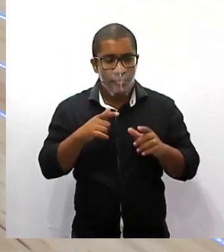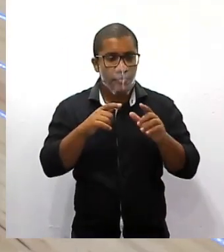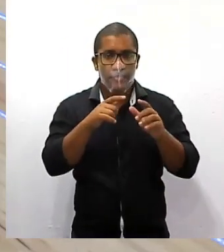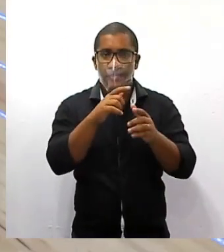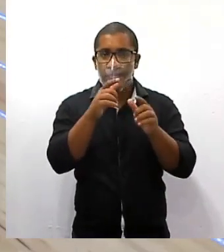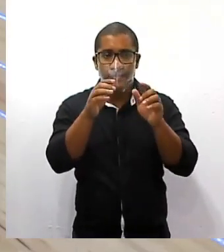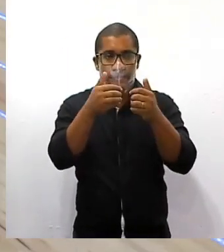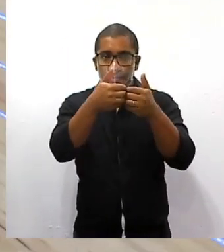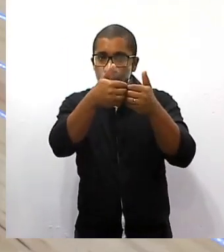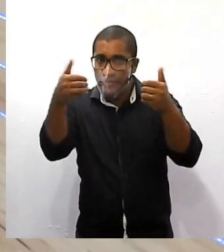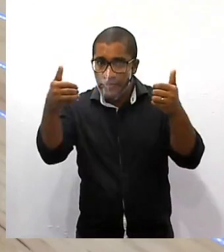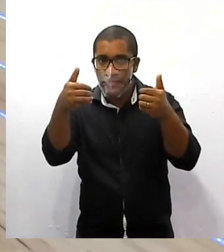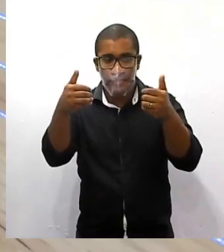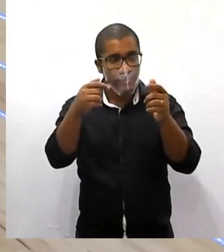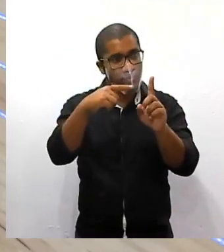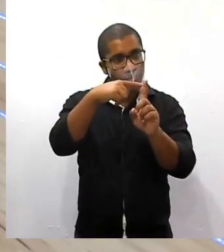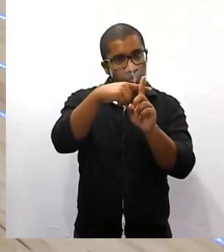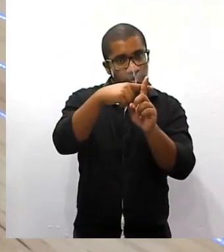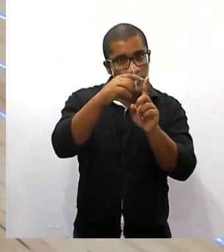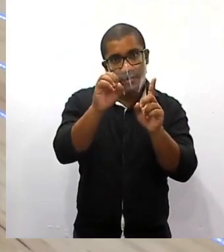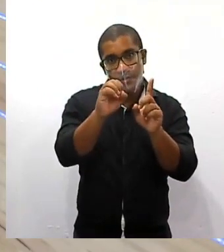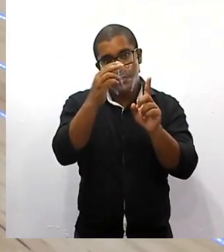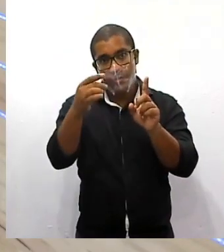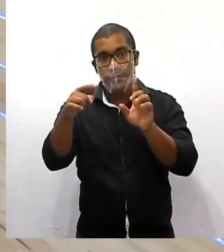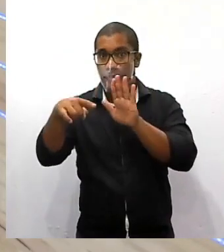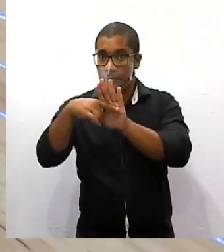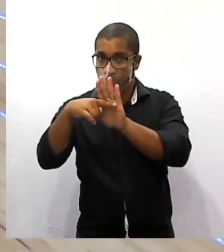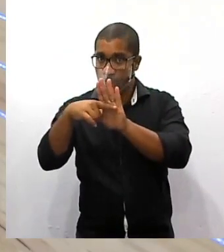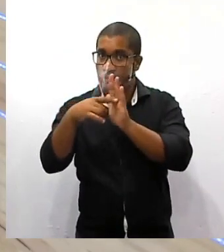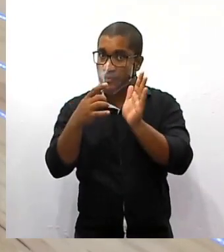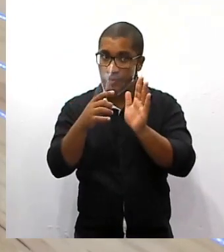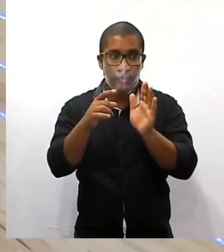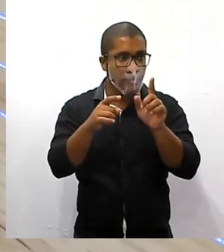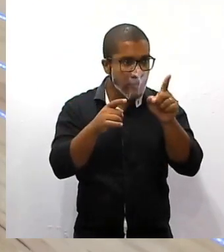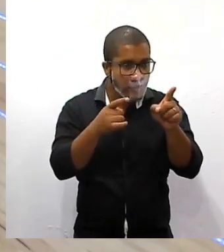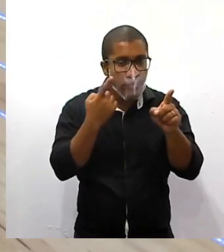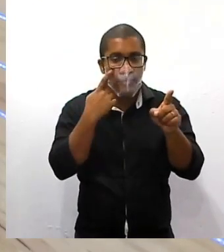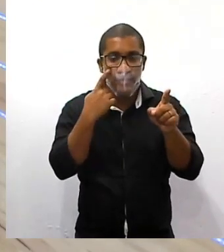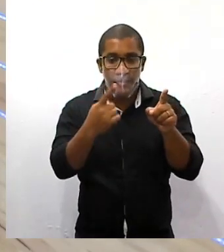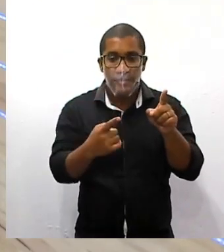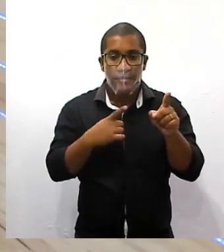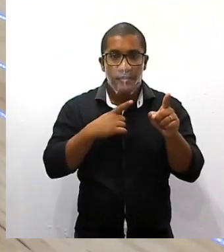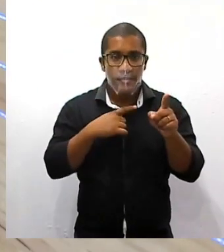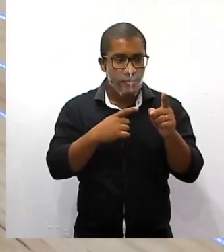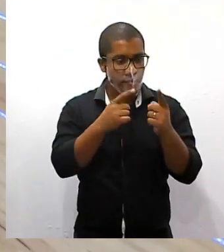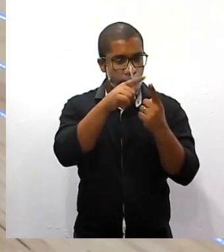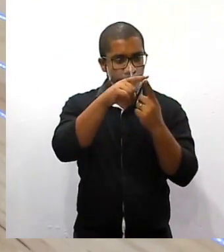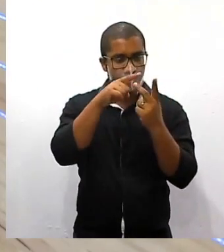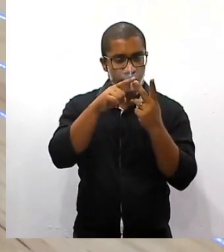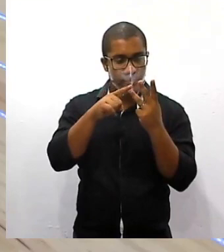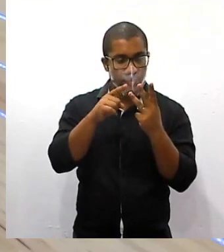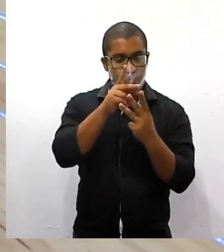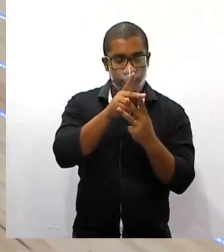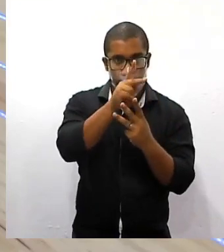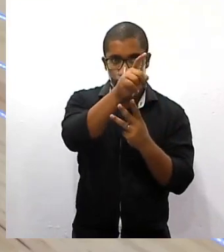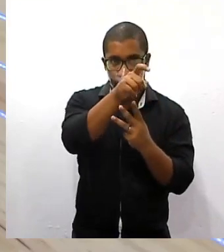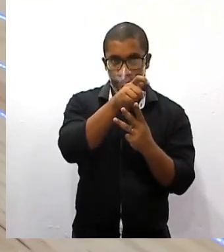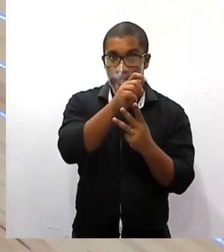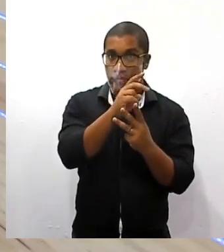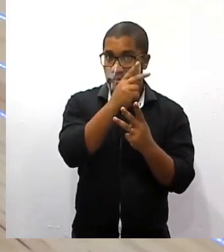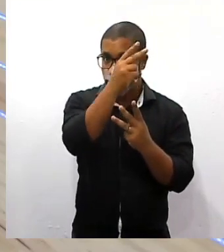divididos, separados pelo sinal de mais ou o sinal de menos. Então, você tem aí 3 termos. o kx ao quadrado sobre